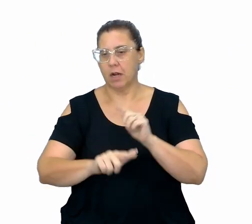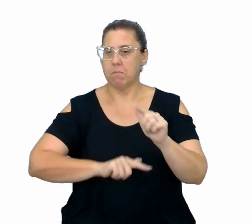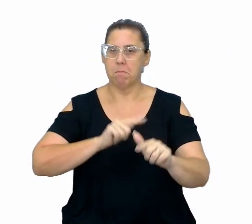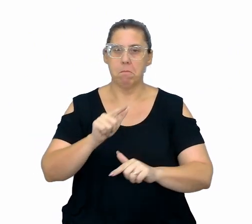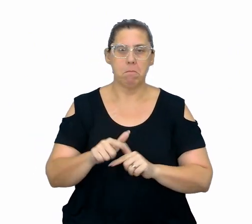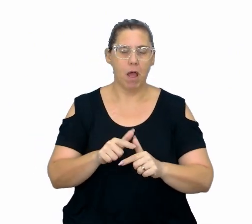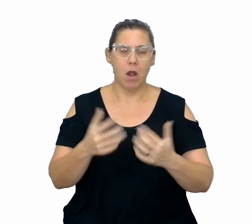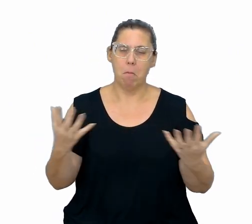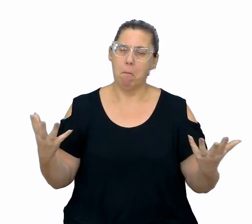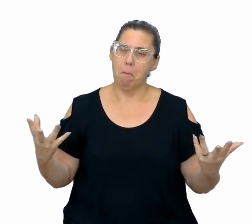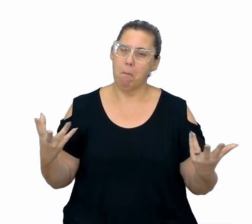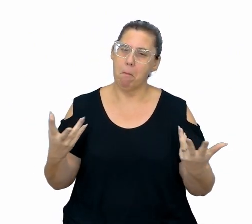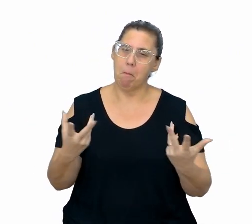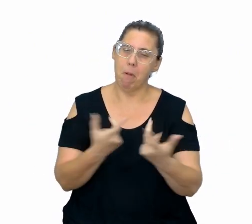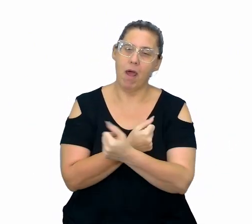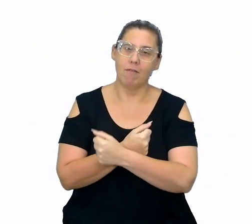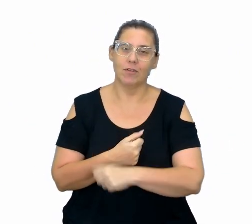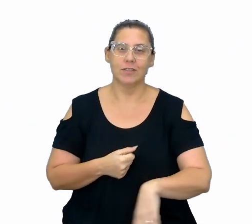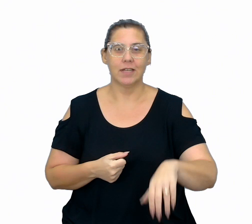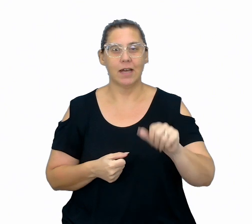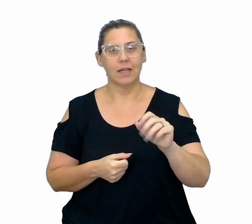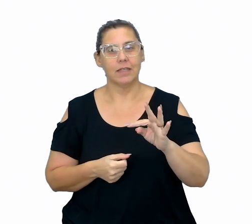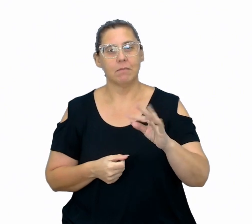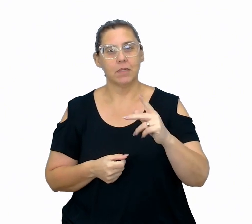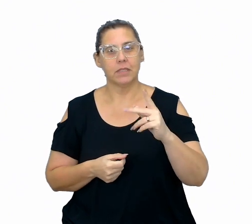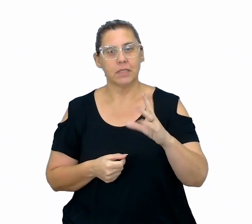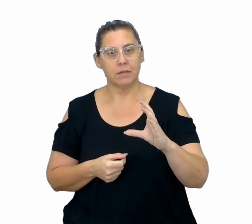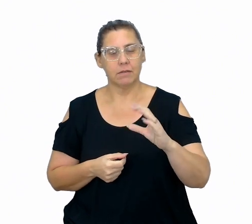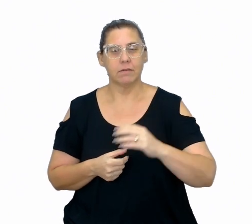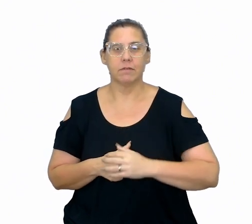muito produtivo na TPC.